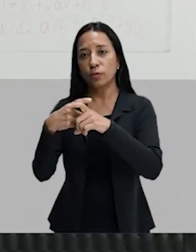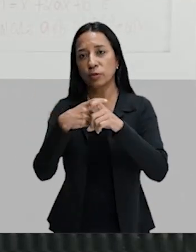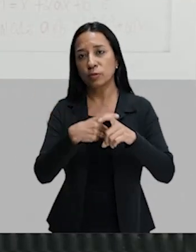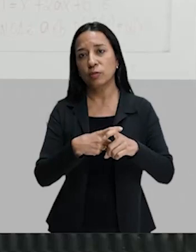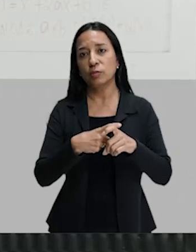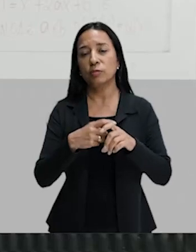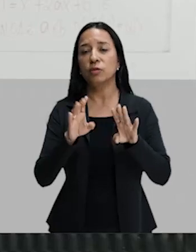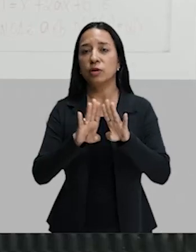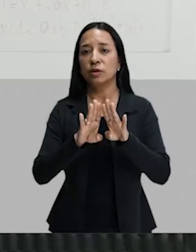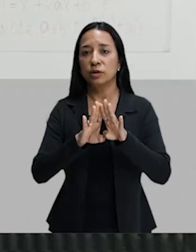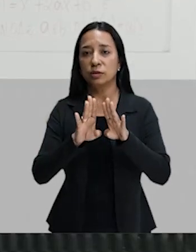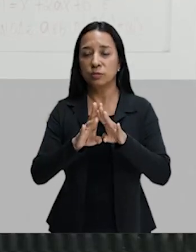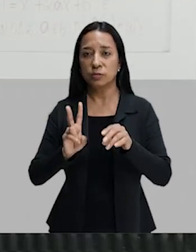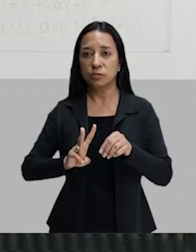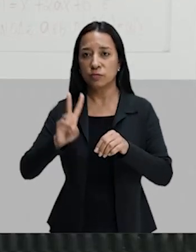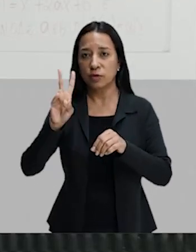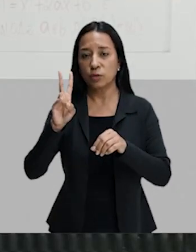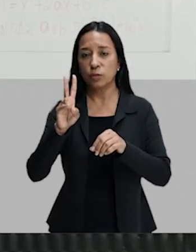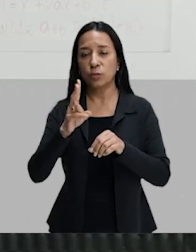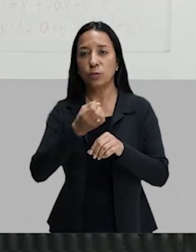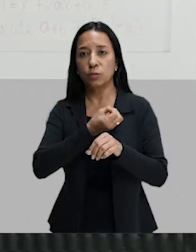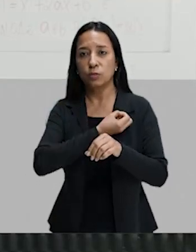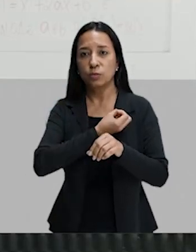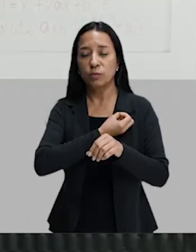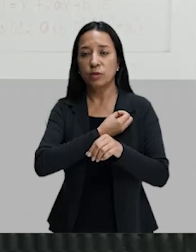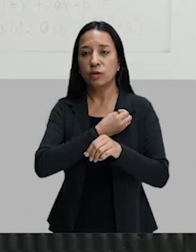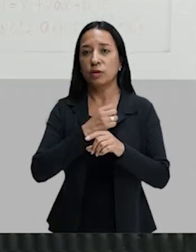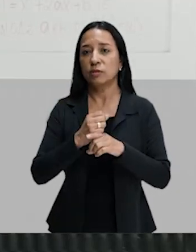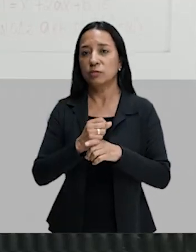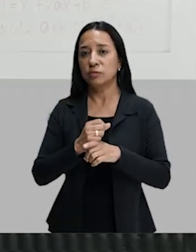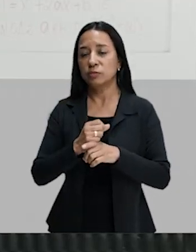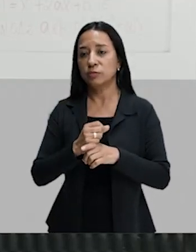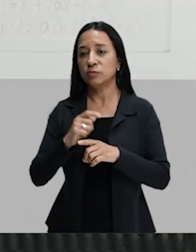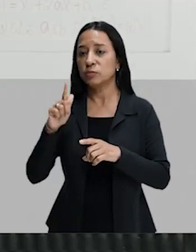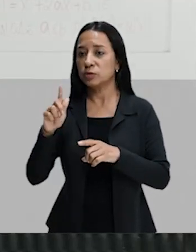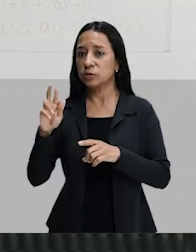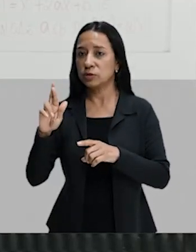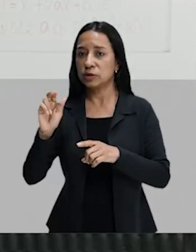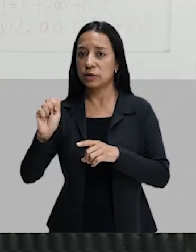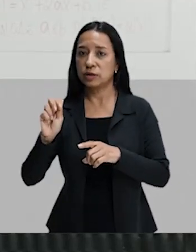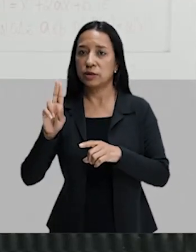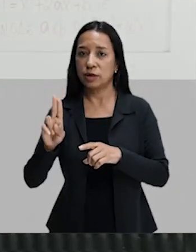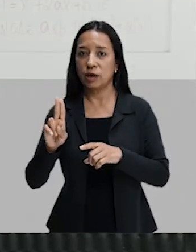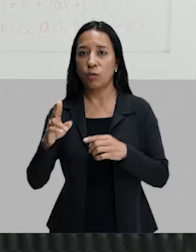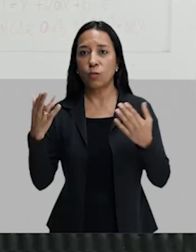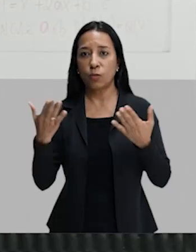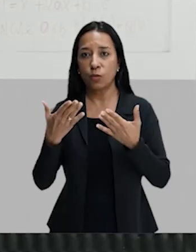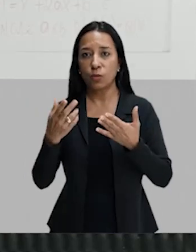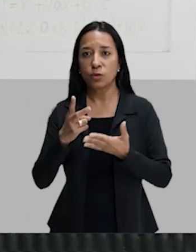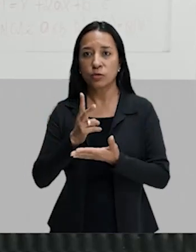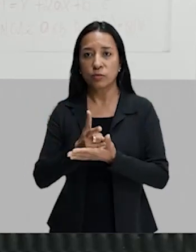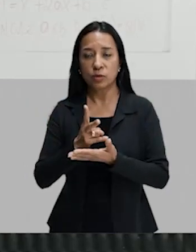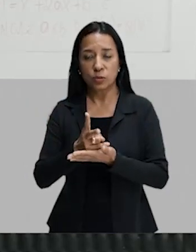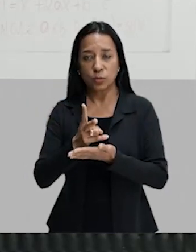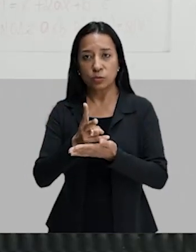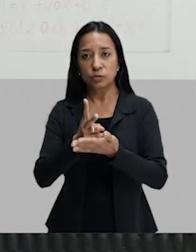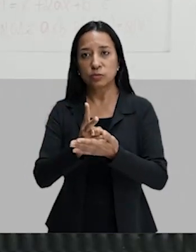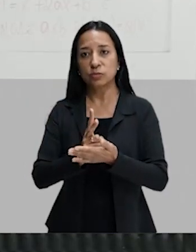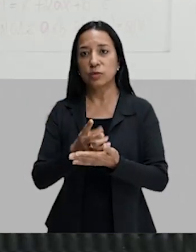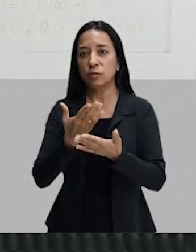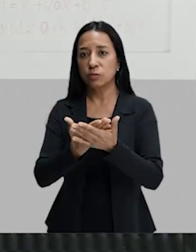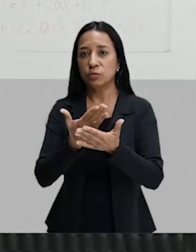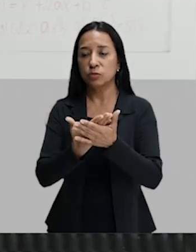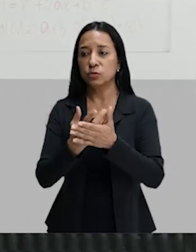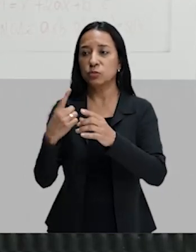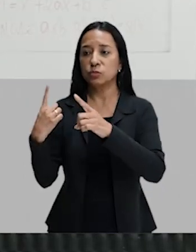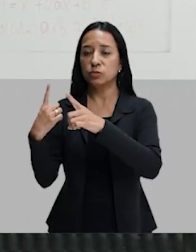um pouquinho de valor numérico, falamos de grau, tá? Hoje a gente vai dar continuidade ao estudo do polinômio.